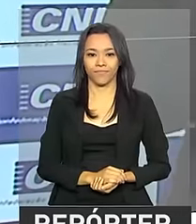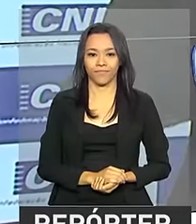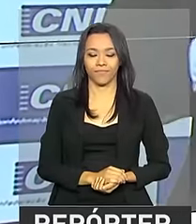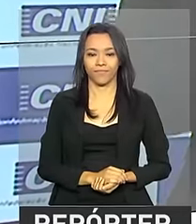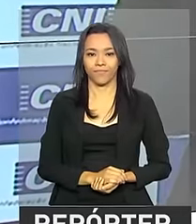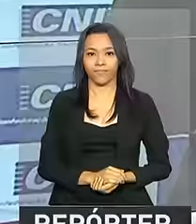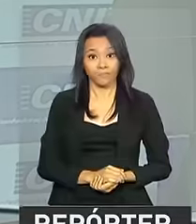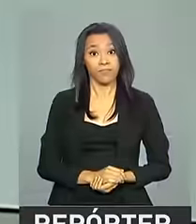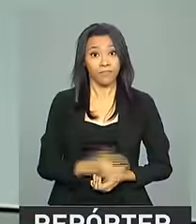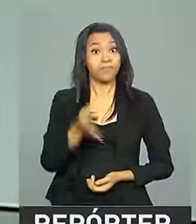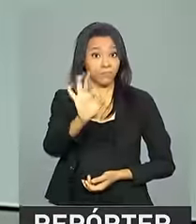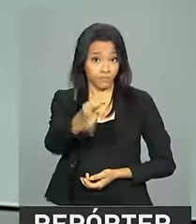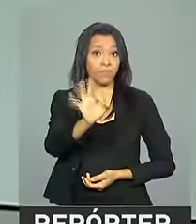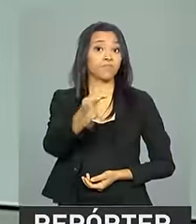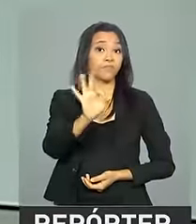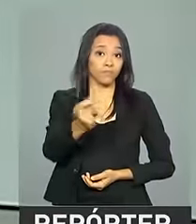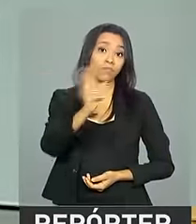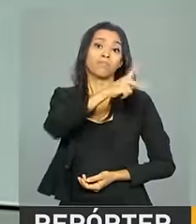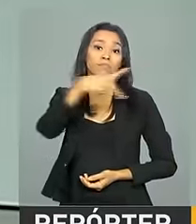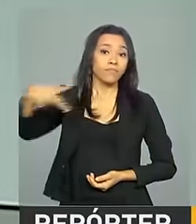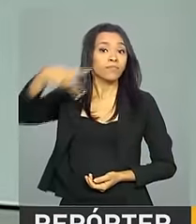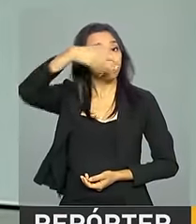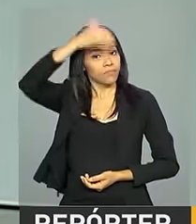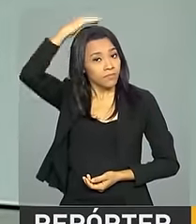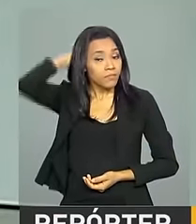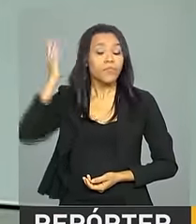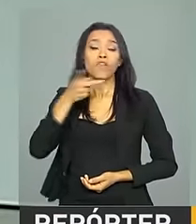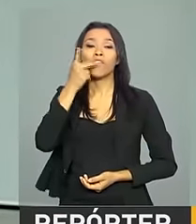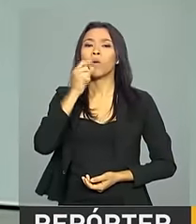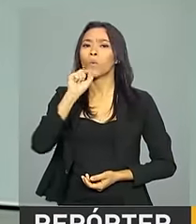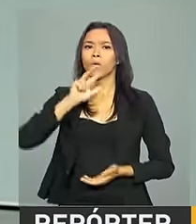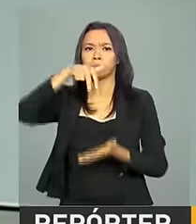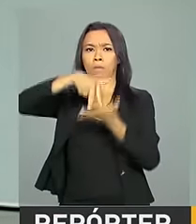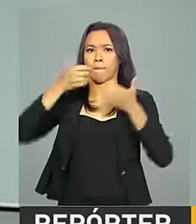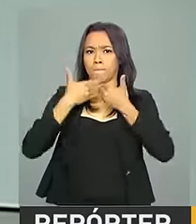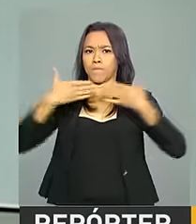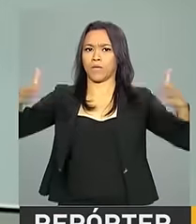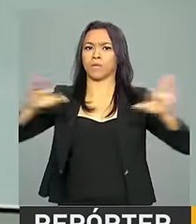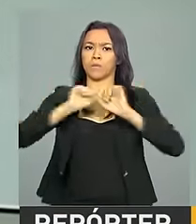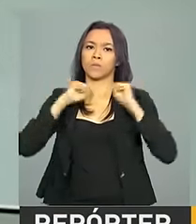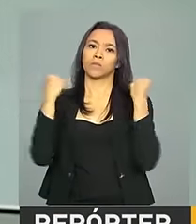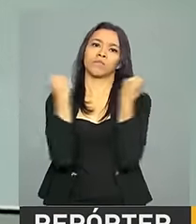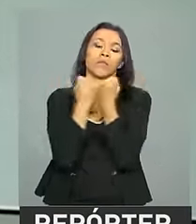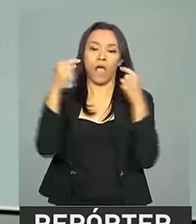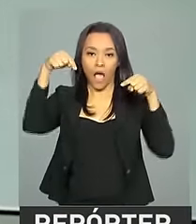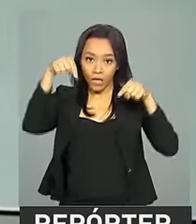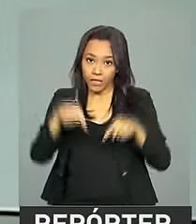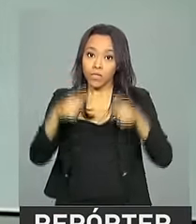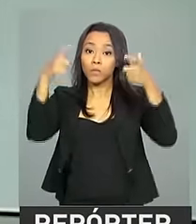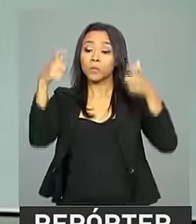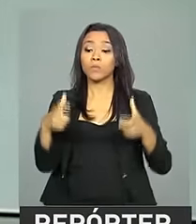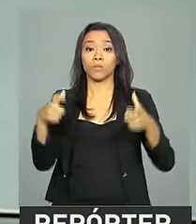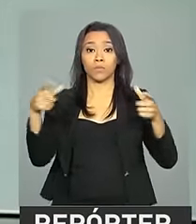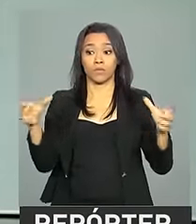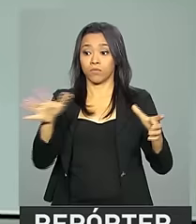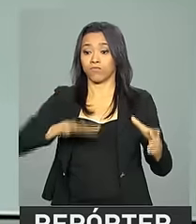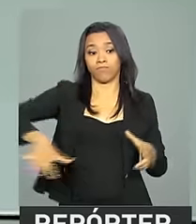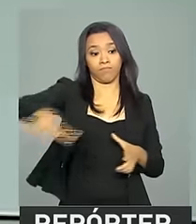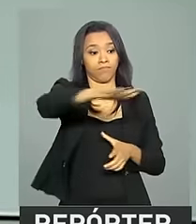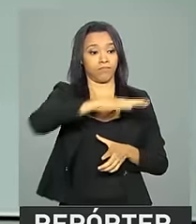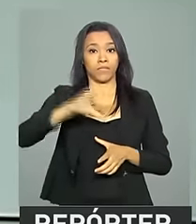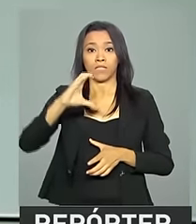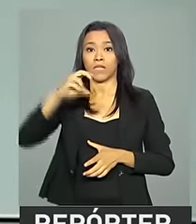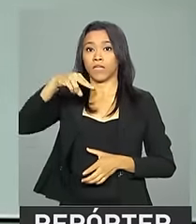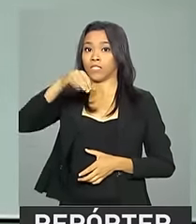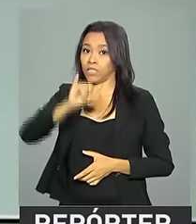Oi, Leandro, exatamente. O presidente Michel Temer ele falou logo na abertura desse seminário aqui na sede da Confederação Nacional da Indústria, a